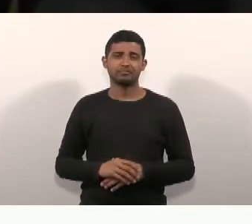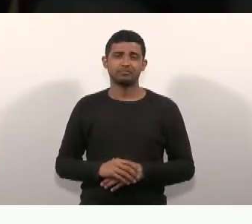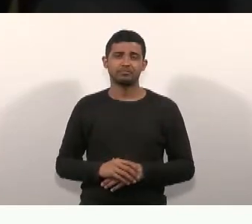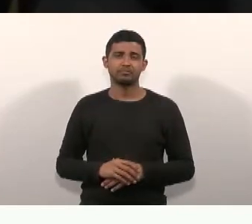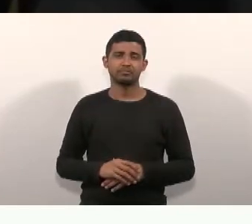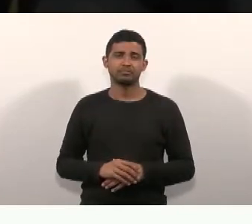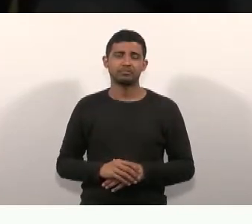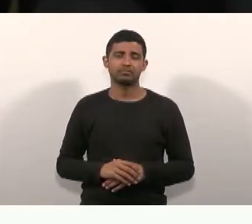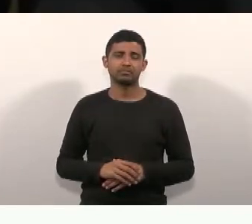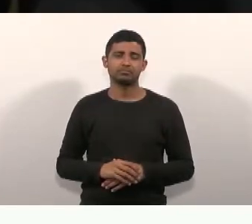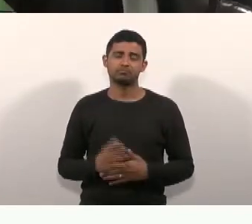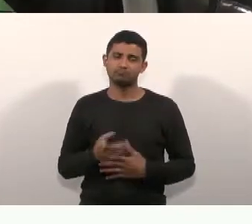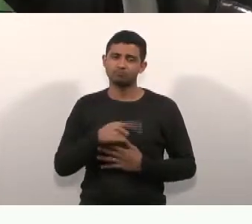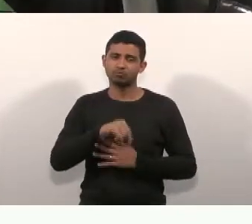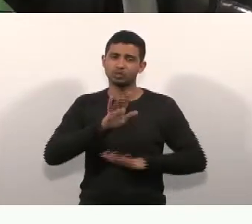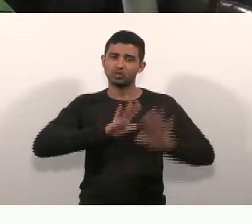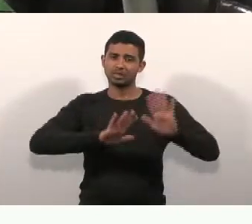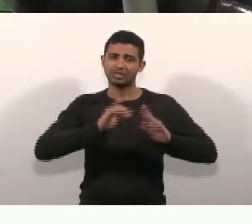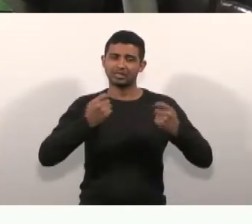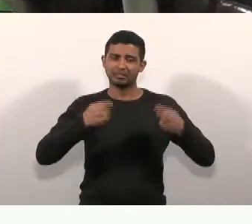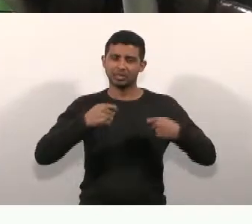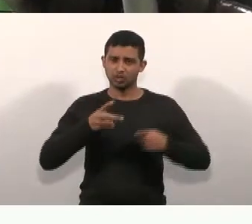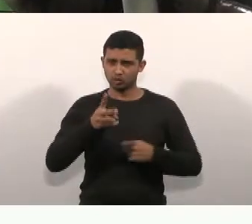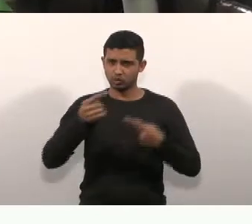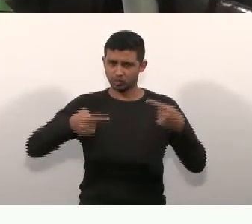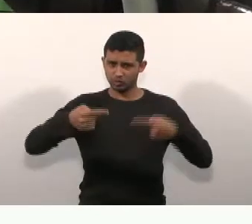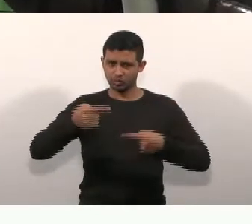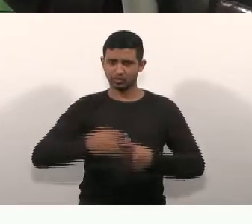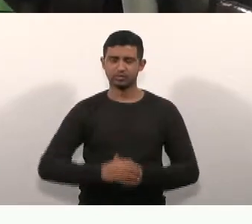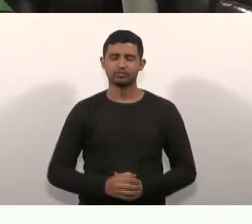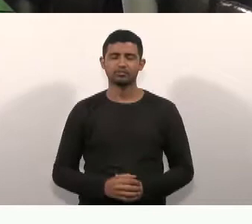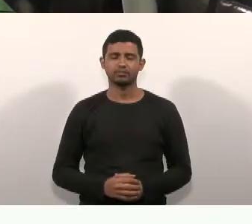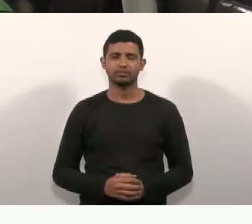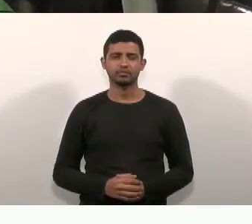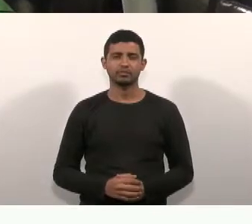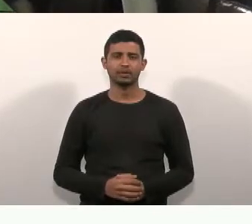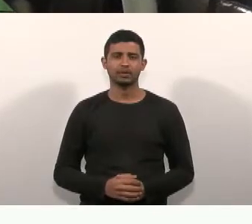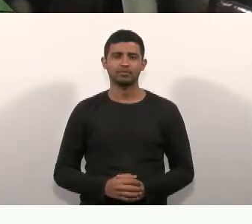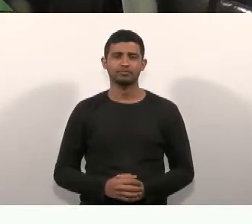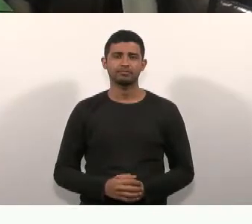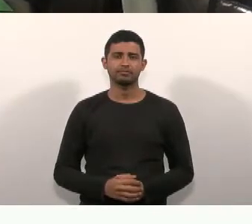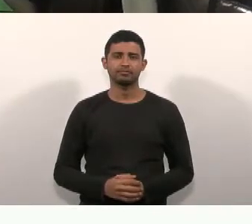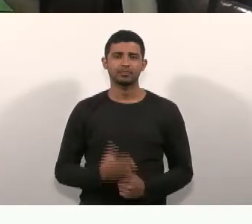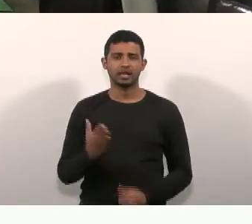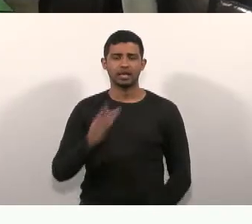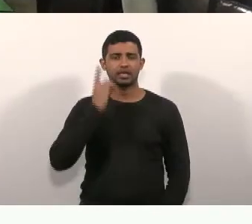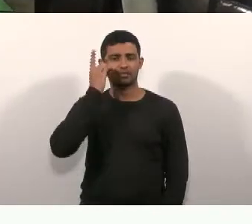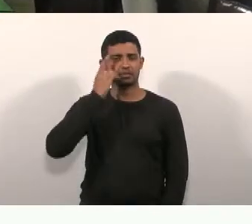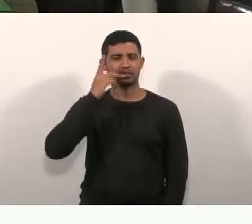não perceber isso. Continua em discussão. Eu estou discutindo. Deputado Tiago Pampolho.